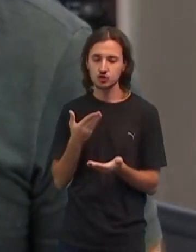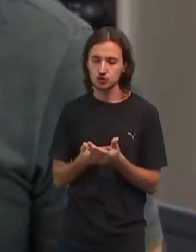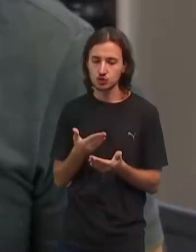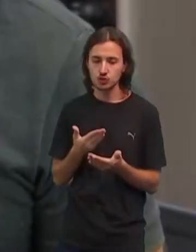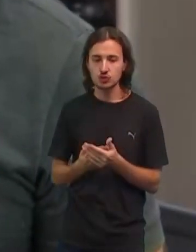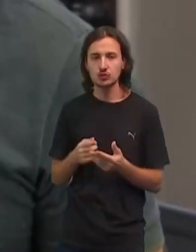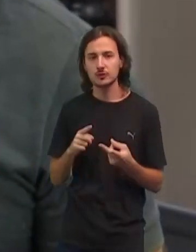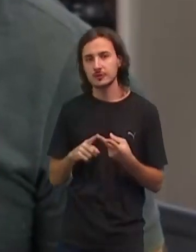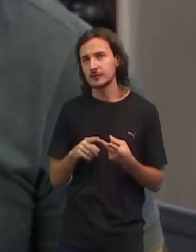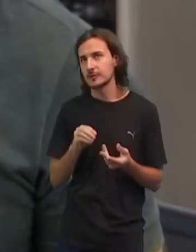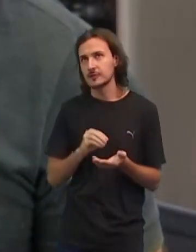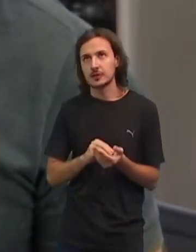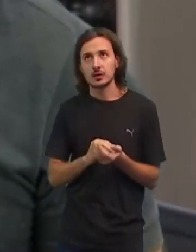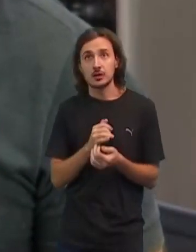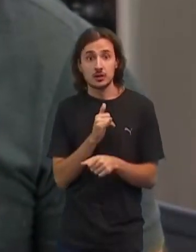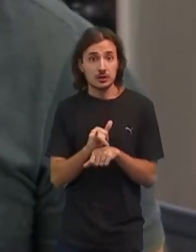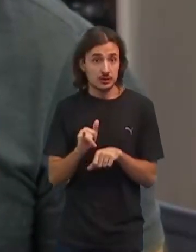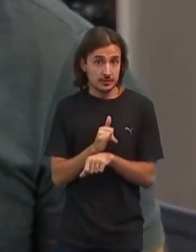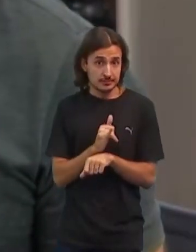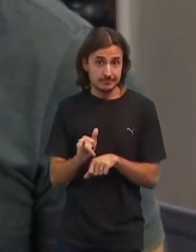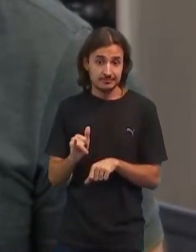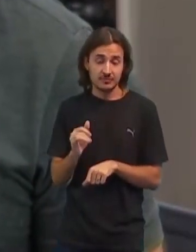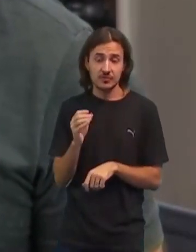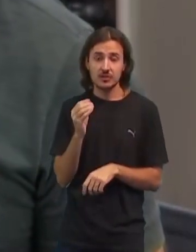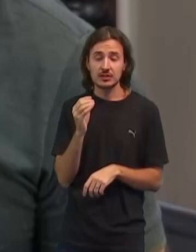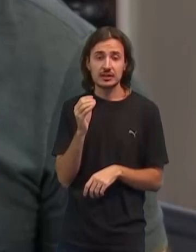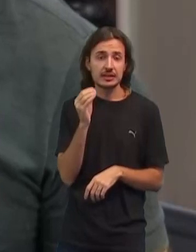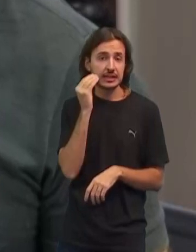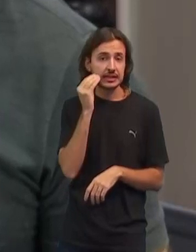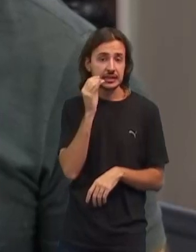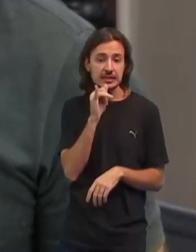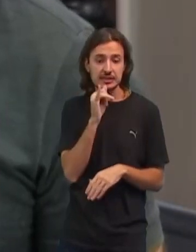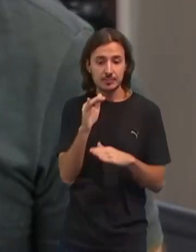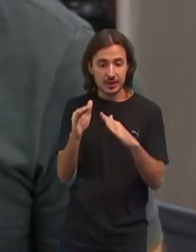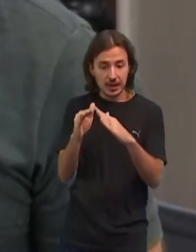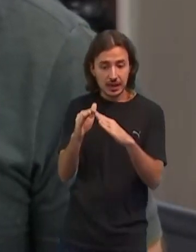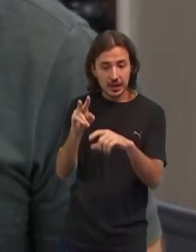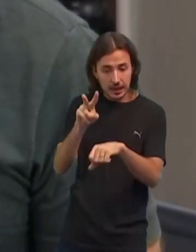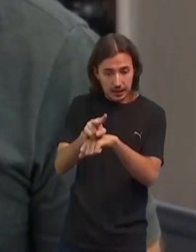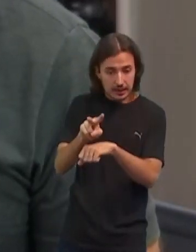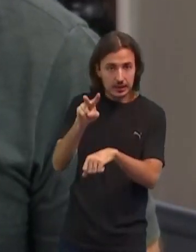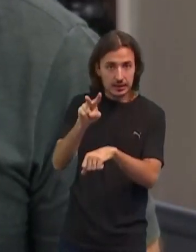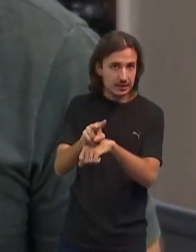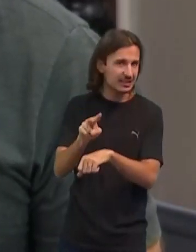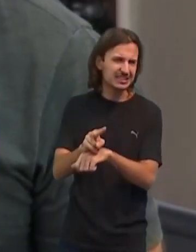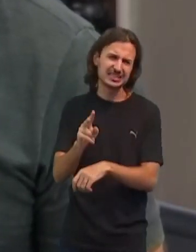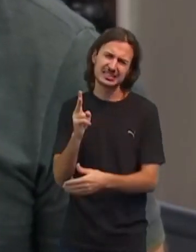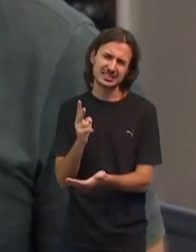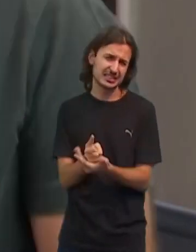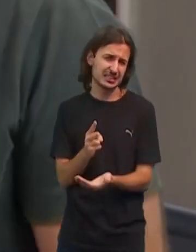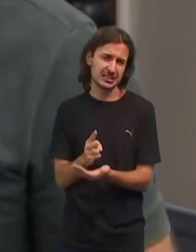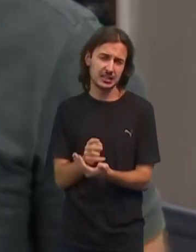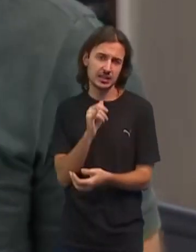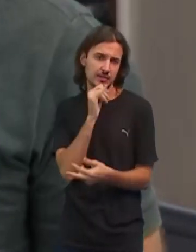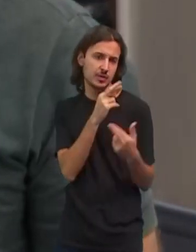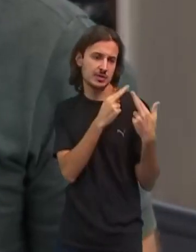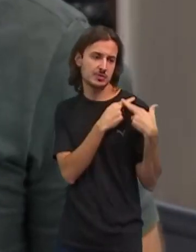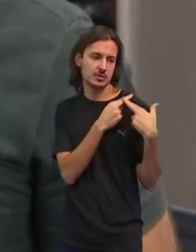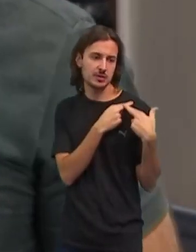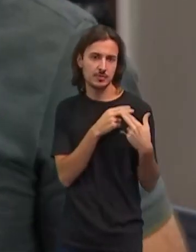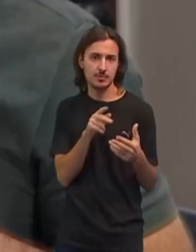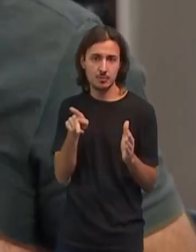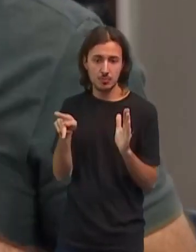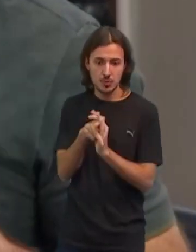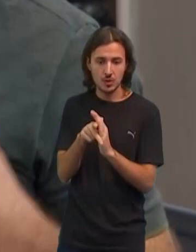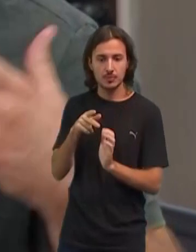de manter o imóvel realmente conservado. Isso fica sempre por conta do proprietário. Então, assim, e nem